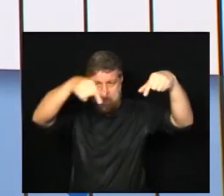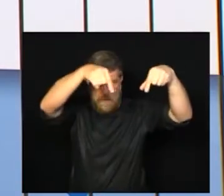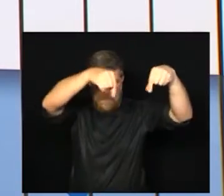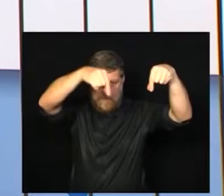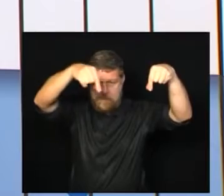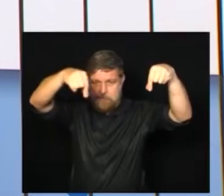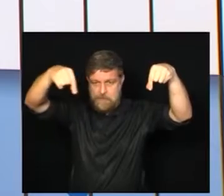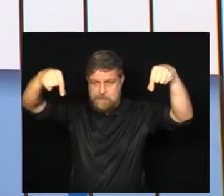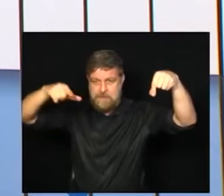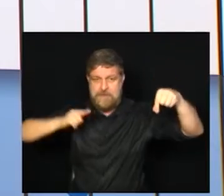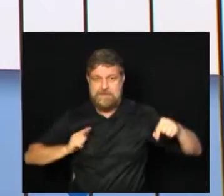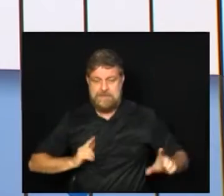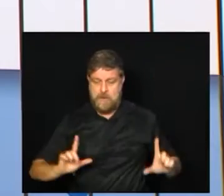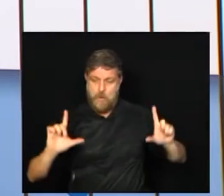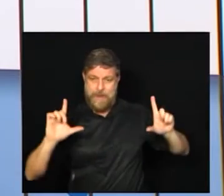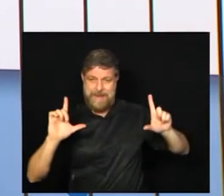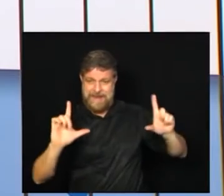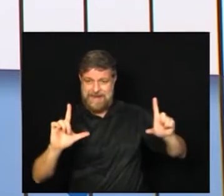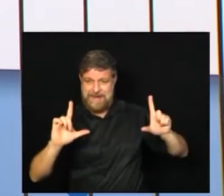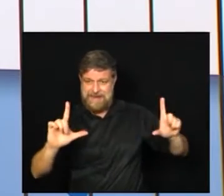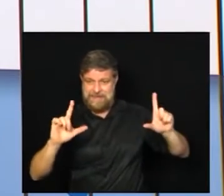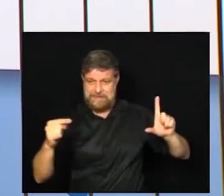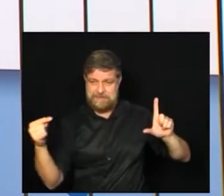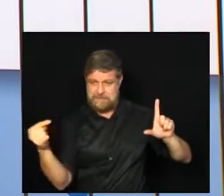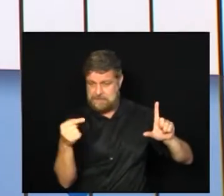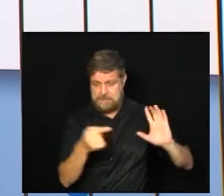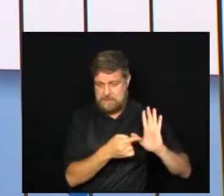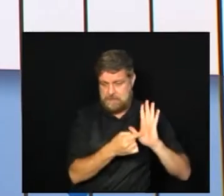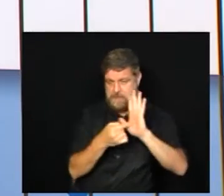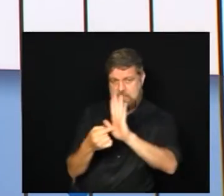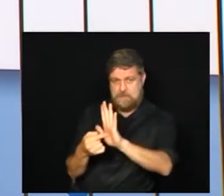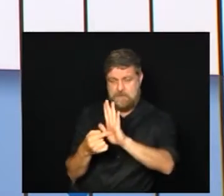será afixado um cartaz identificador,